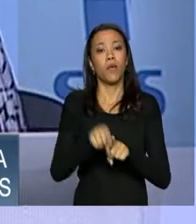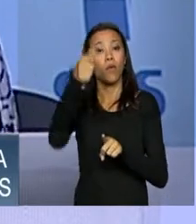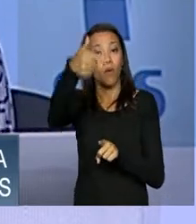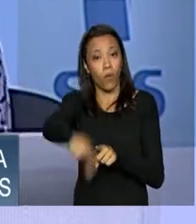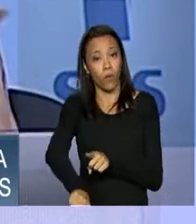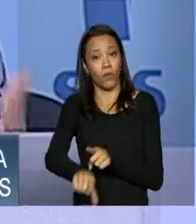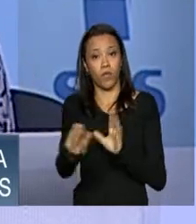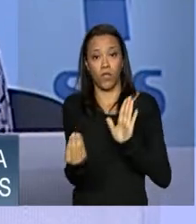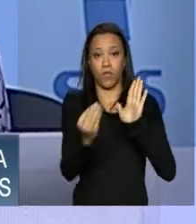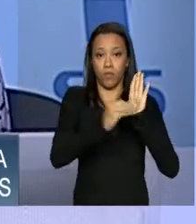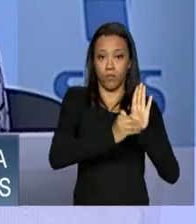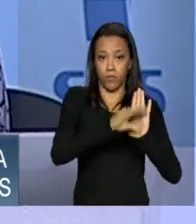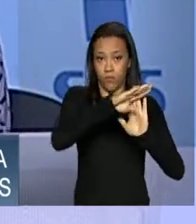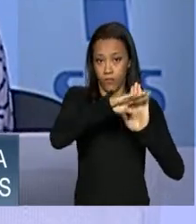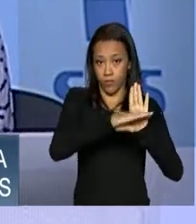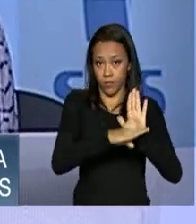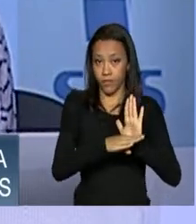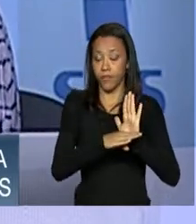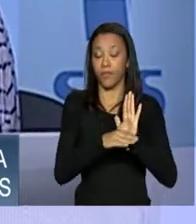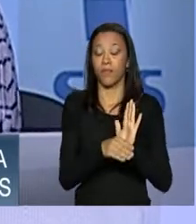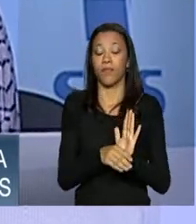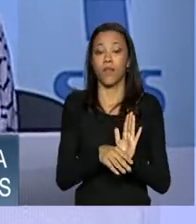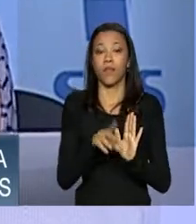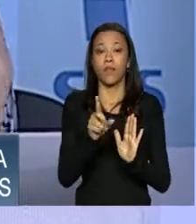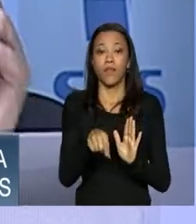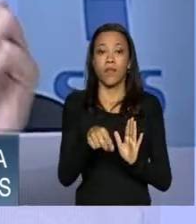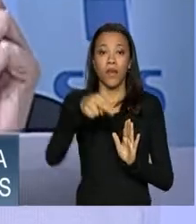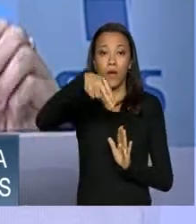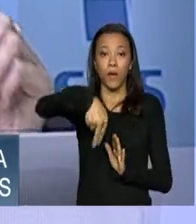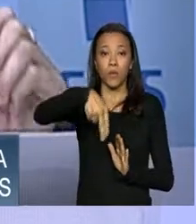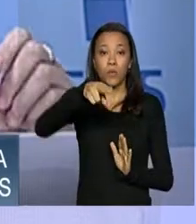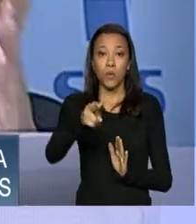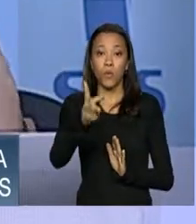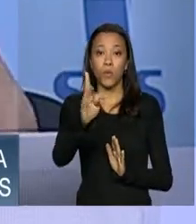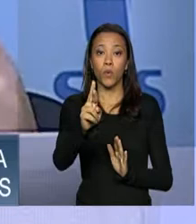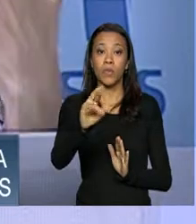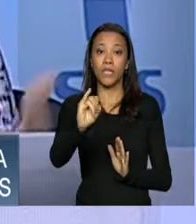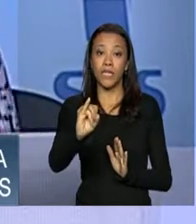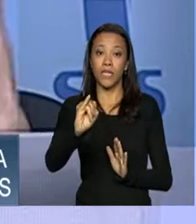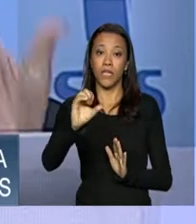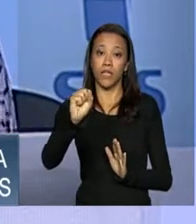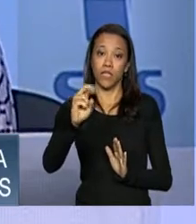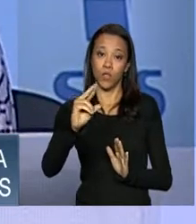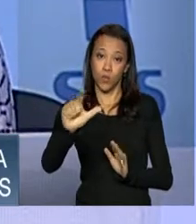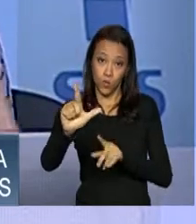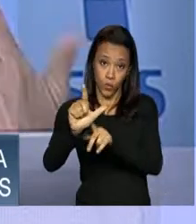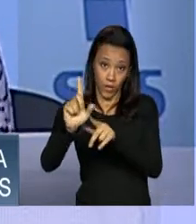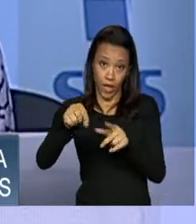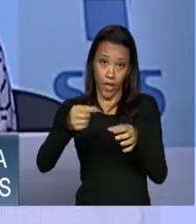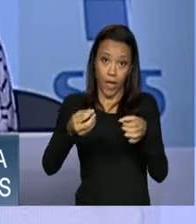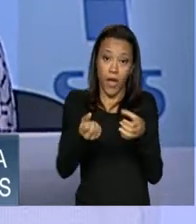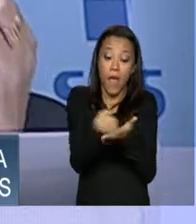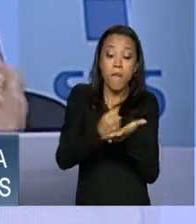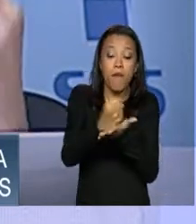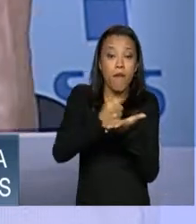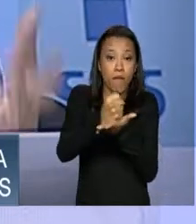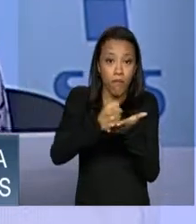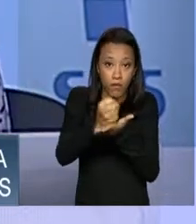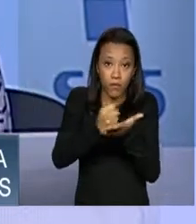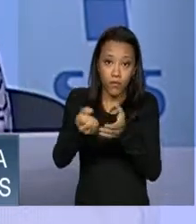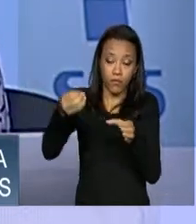né, no tratamento, o NutriSUS, né, com pílulas que têm sido então introduzidas na